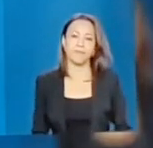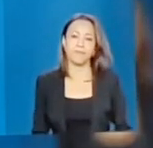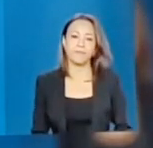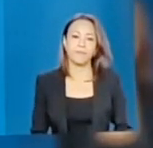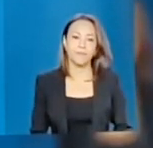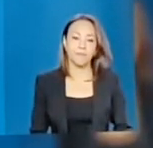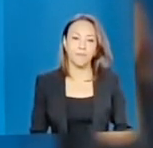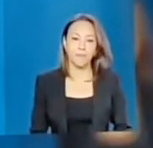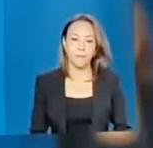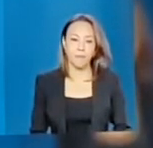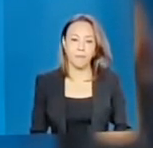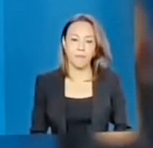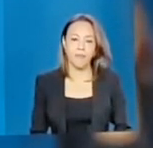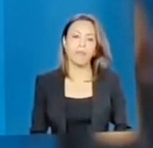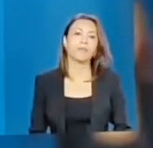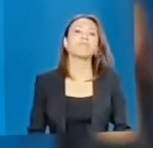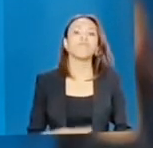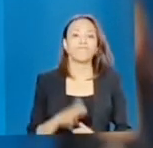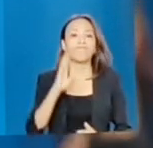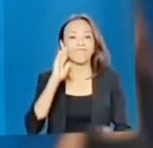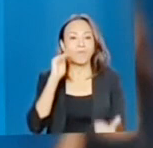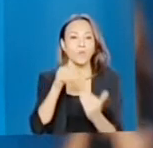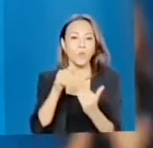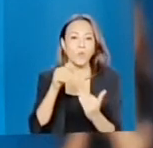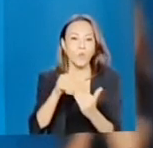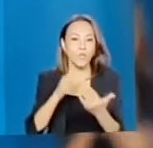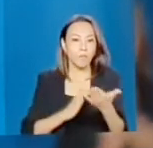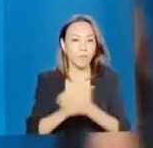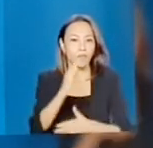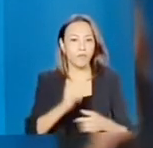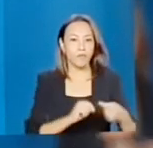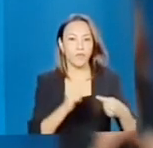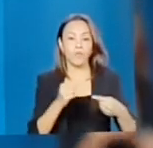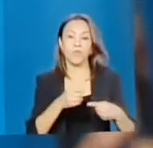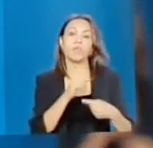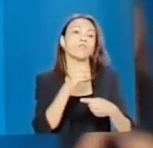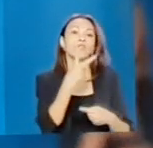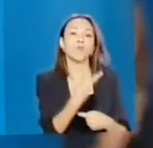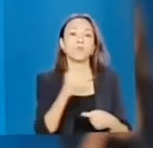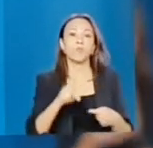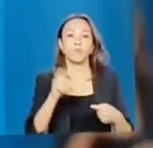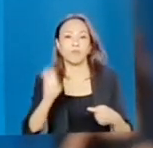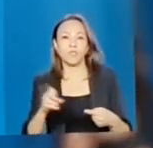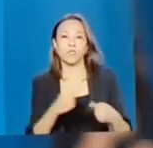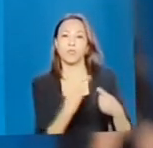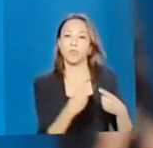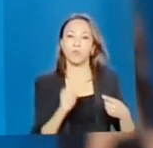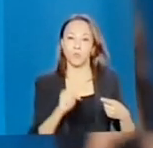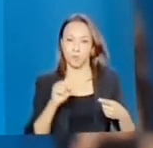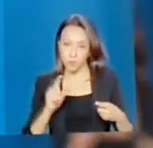Ficam aprovados por unanimidade os itens 2.5.1 e